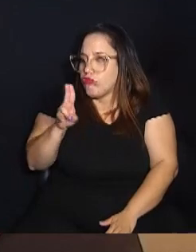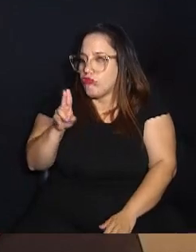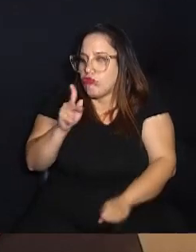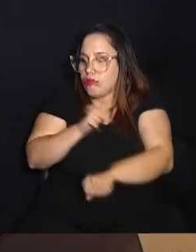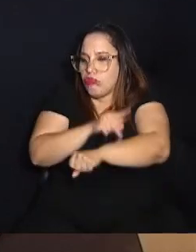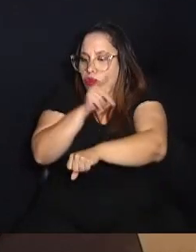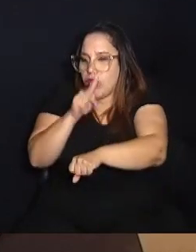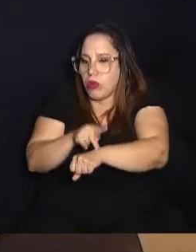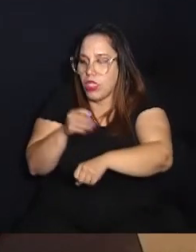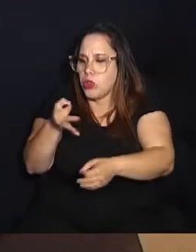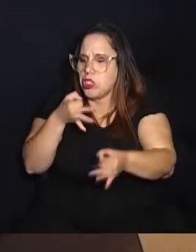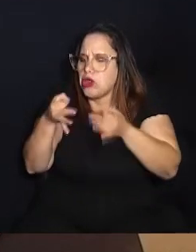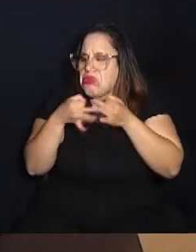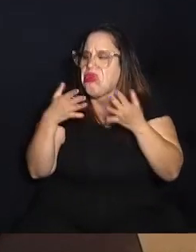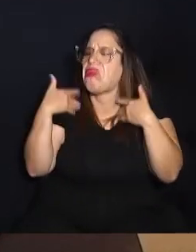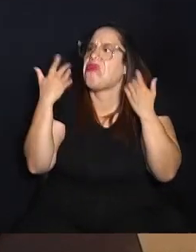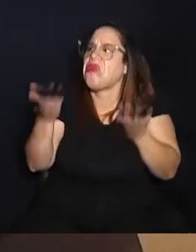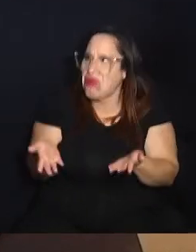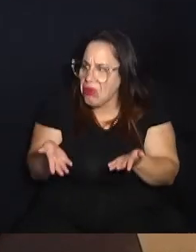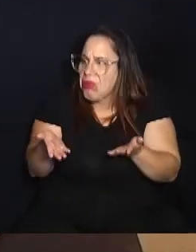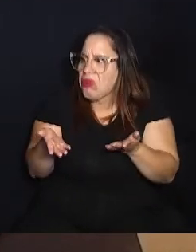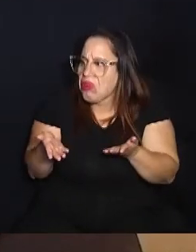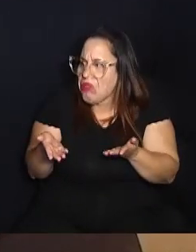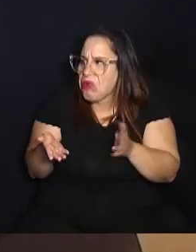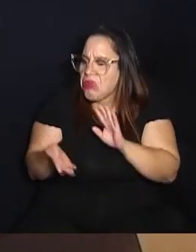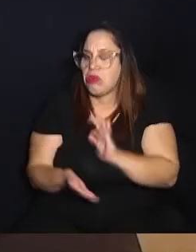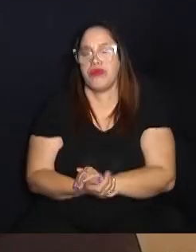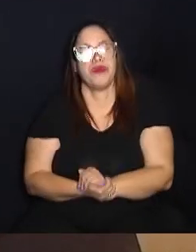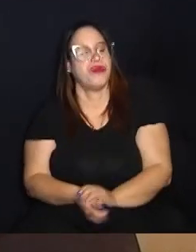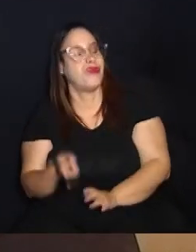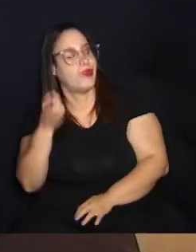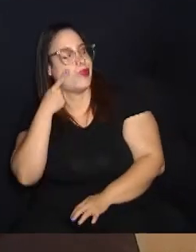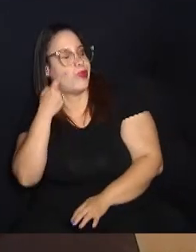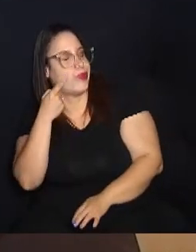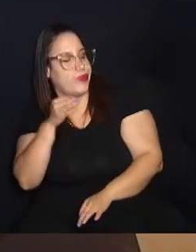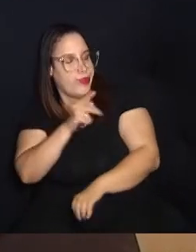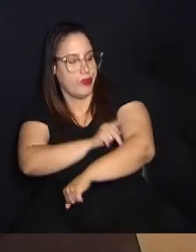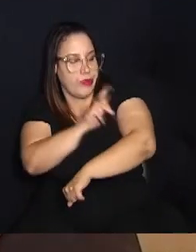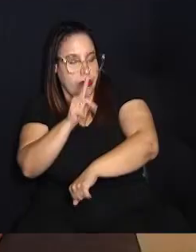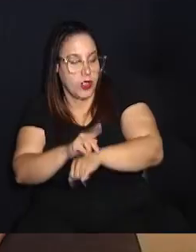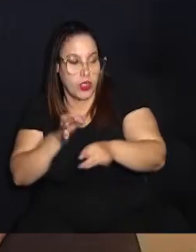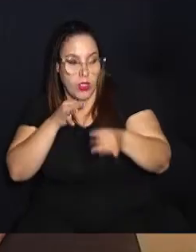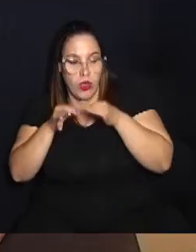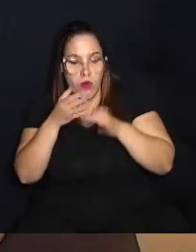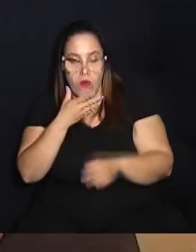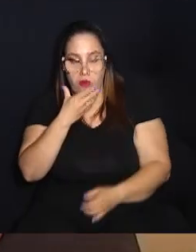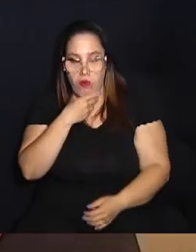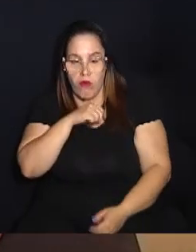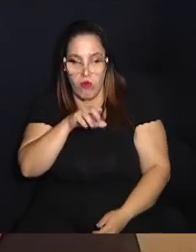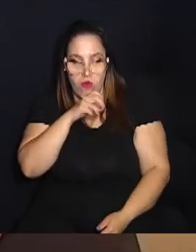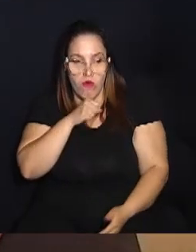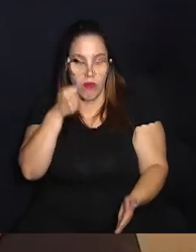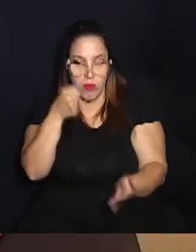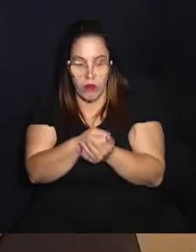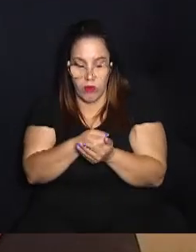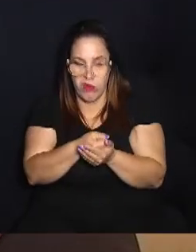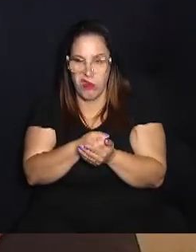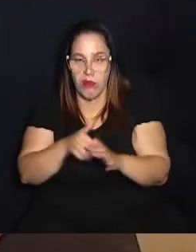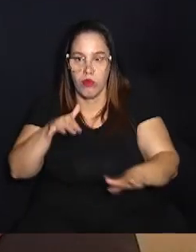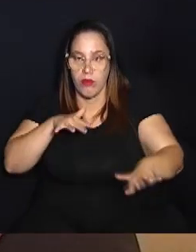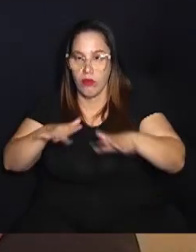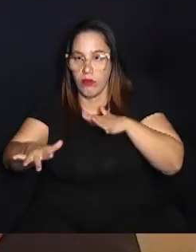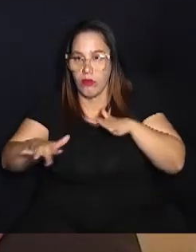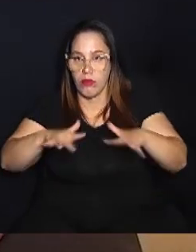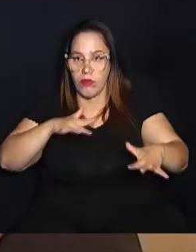chamado pedagogia crítica? Conta pra gente. Olha, a pedagogia crítica, o Paulo Freire se insere nela e também